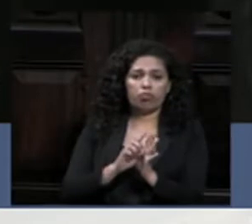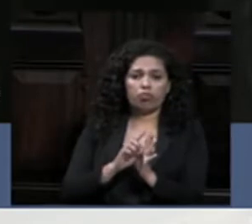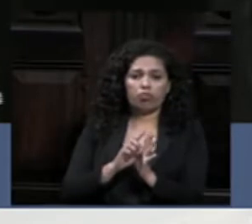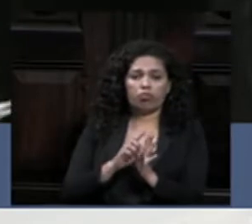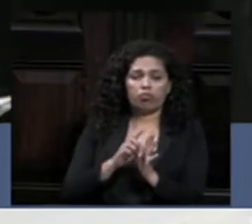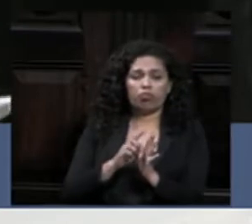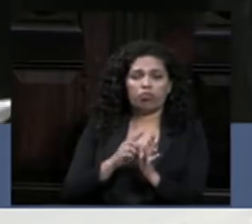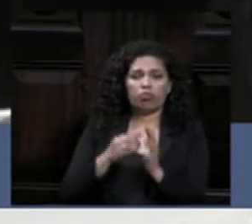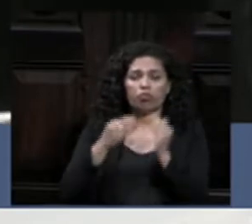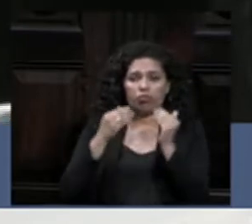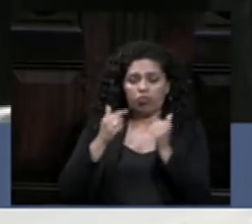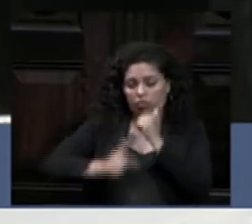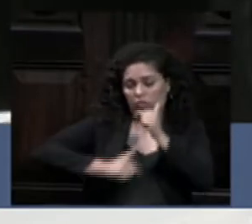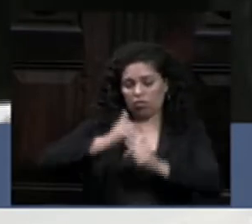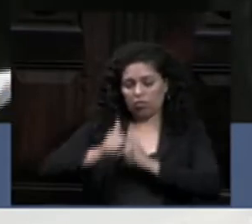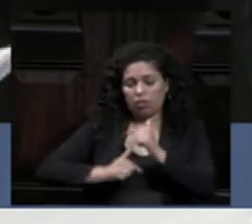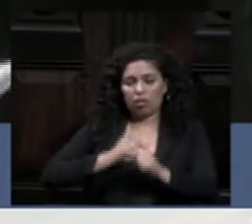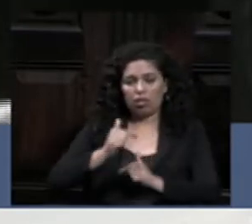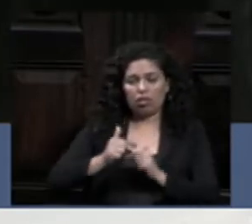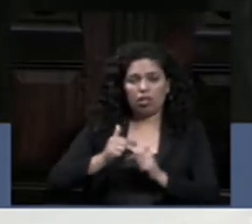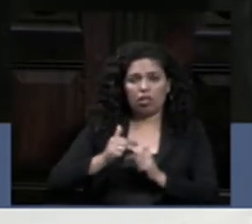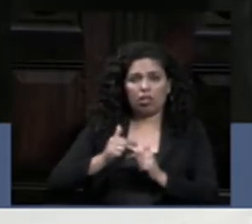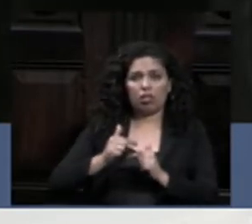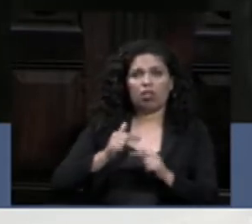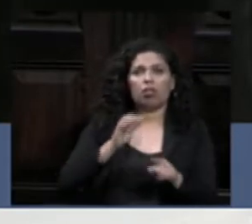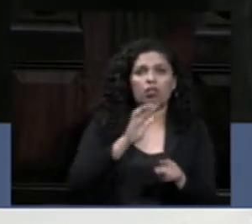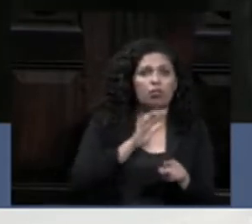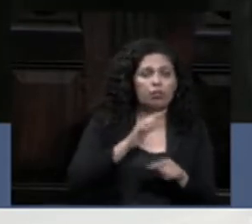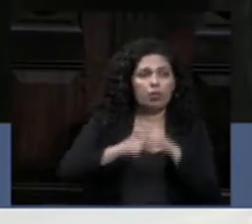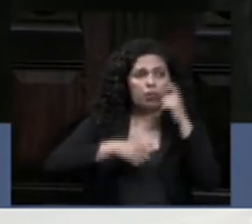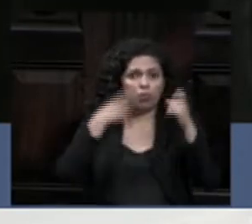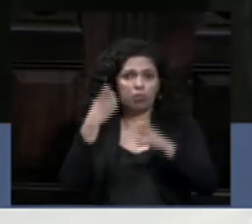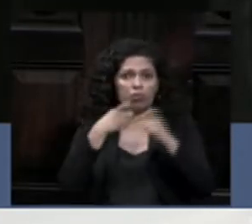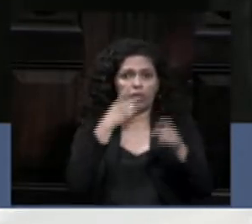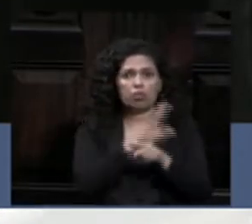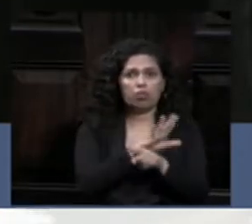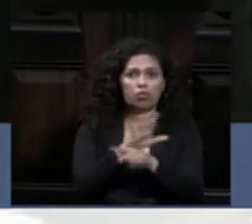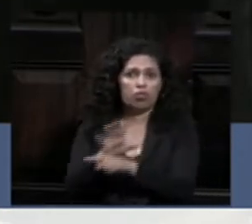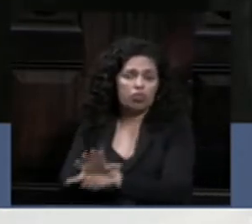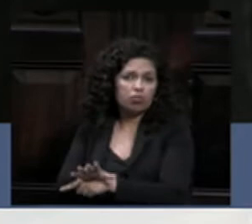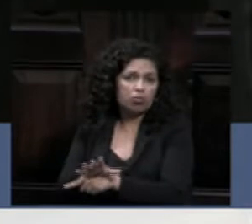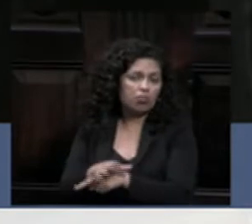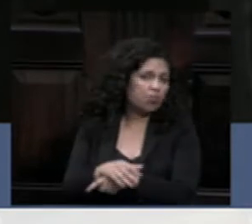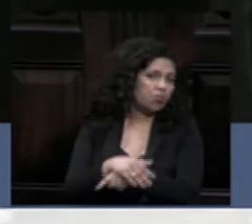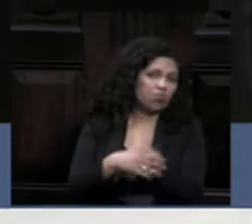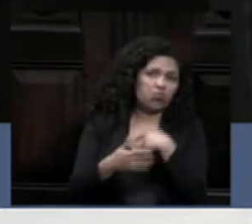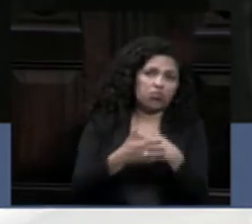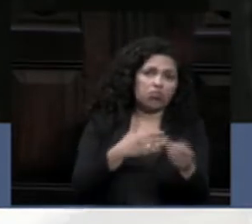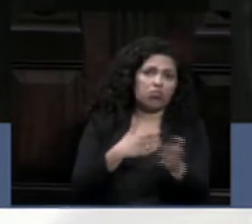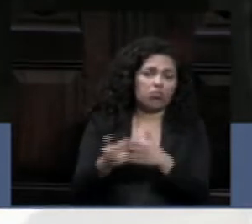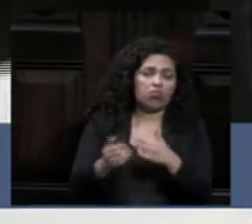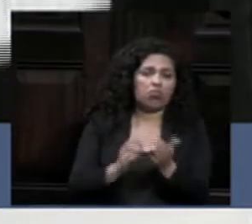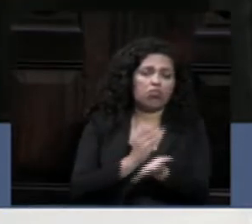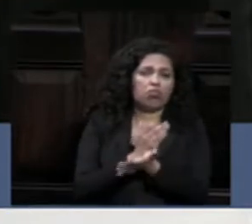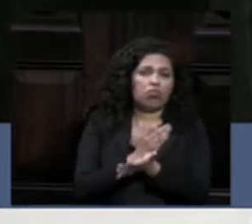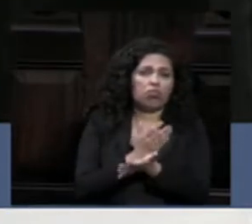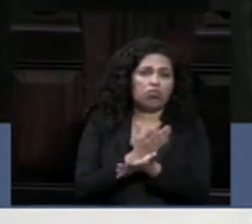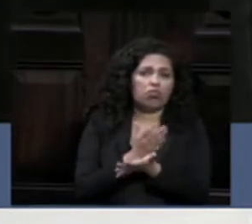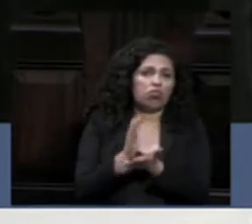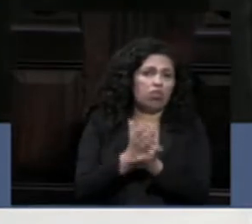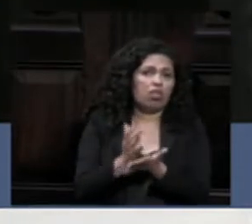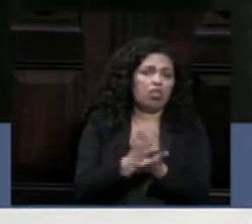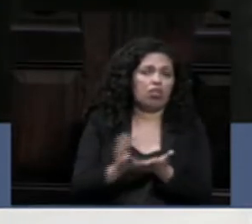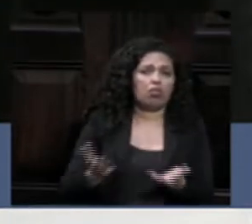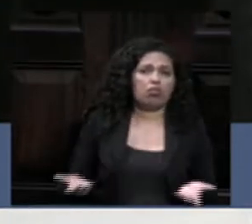aqui no parlamento, defendemos pauta defendida pelo deputado Zaqueu, pauta defendida por Vossa Excelência, pelo deputado